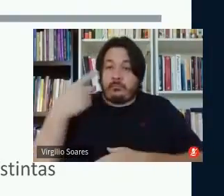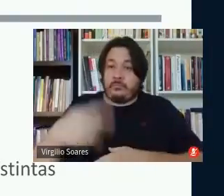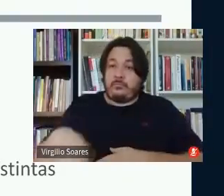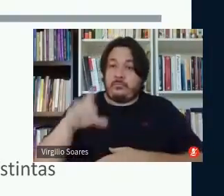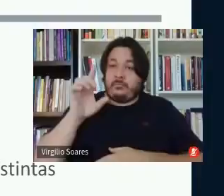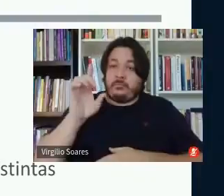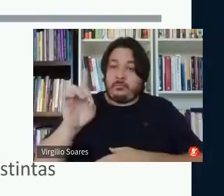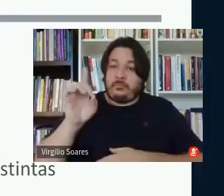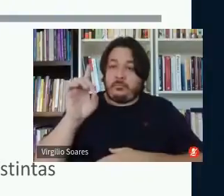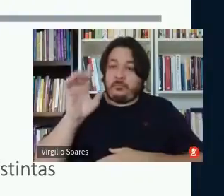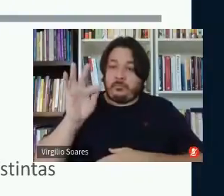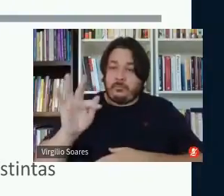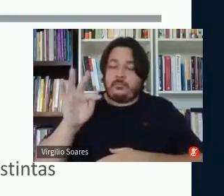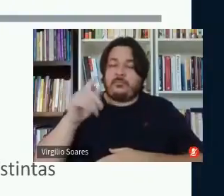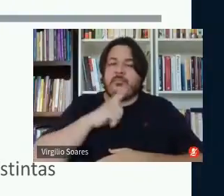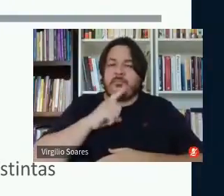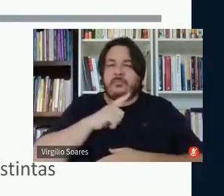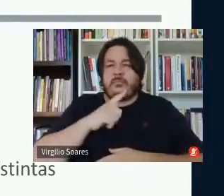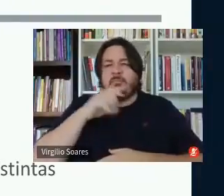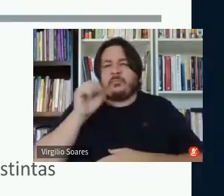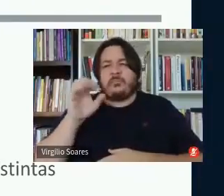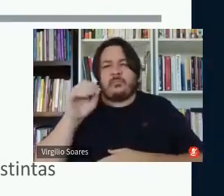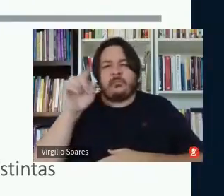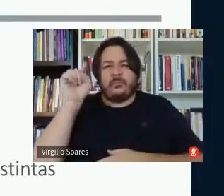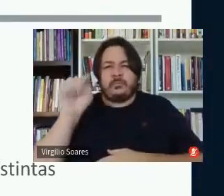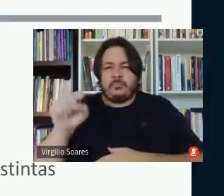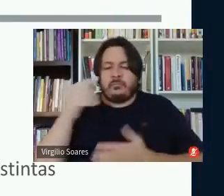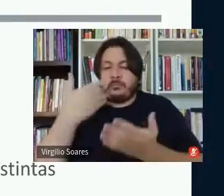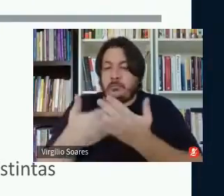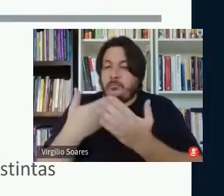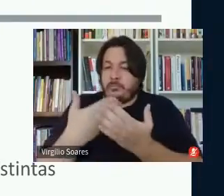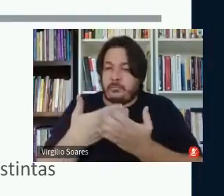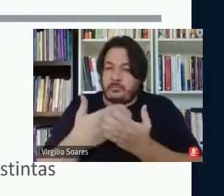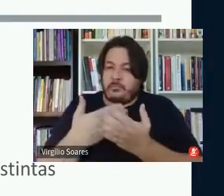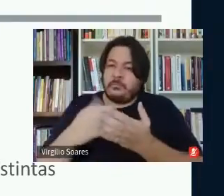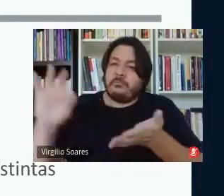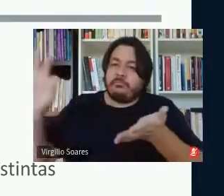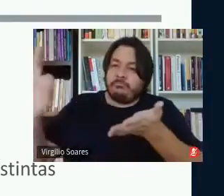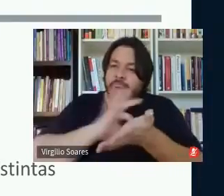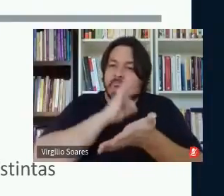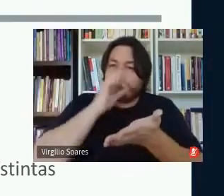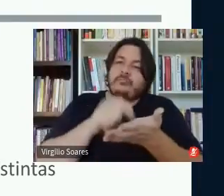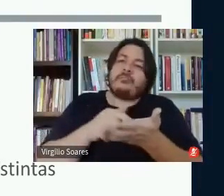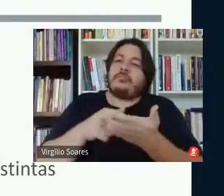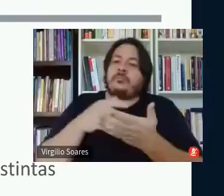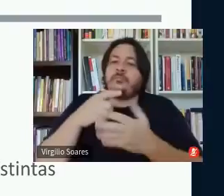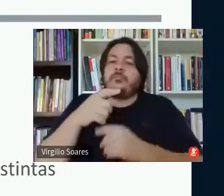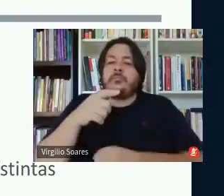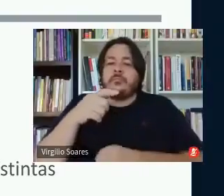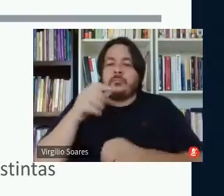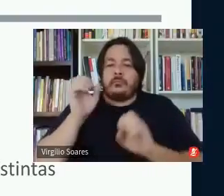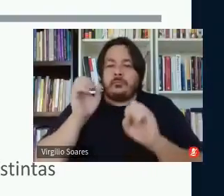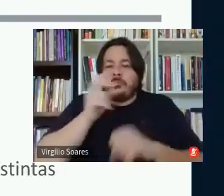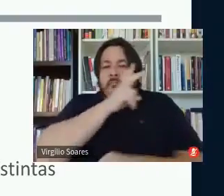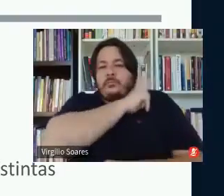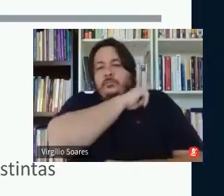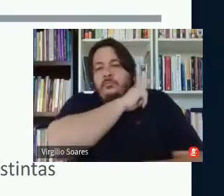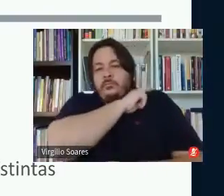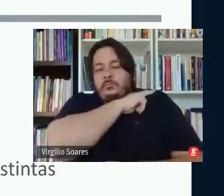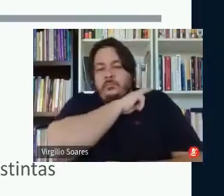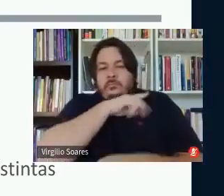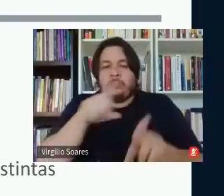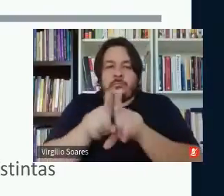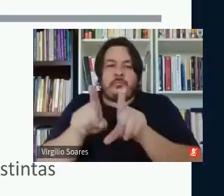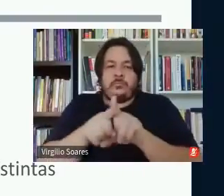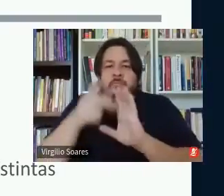hoje praticamente 80 mil estudantes matriculados na rede de ensino público, ensino médio, e o